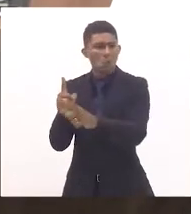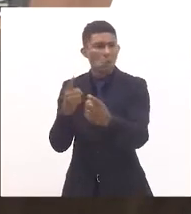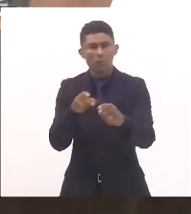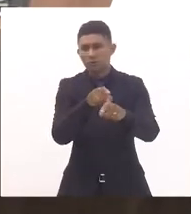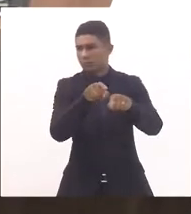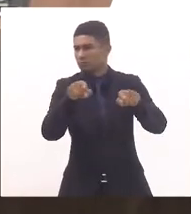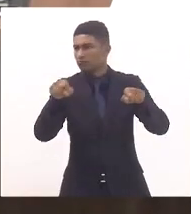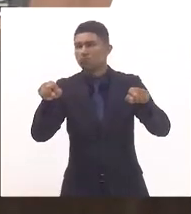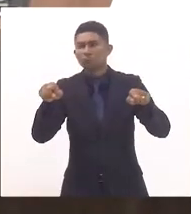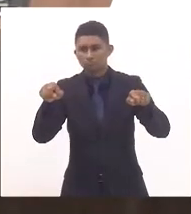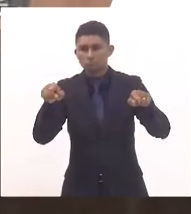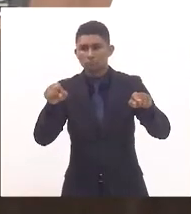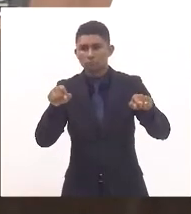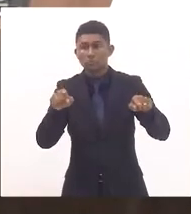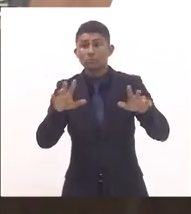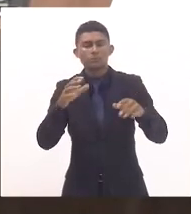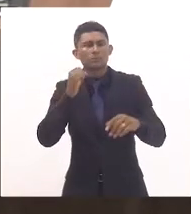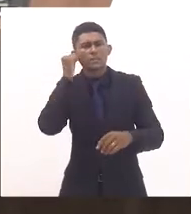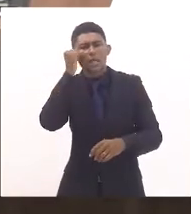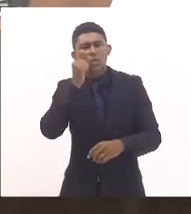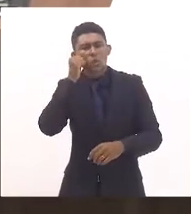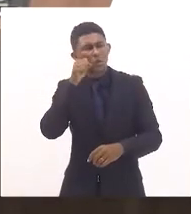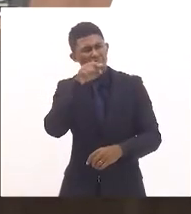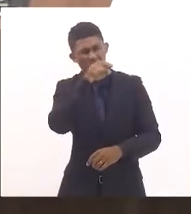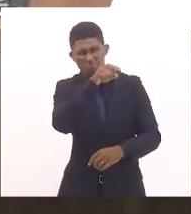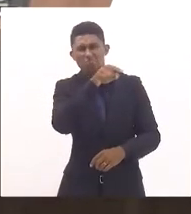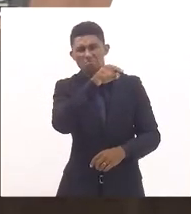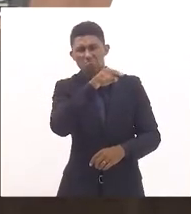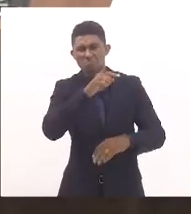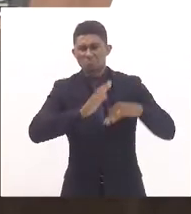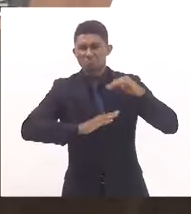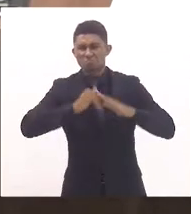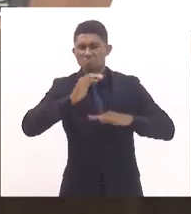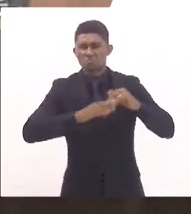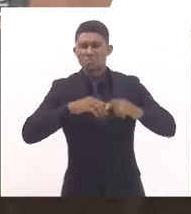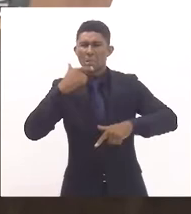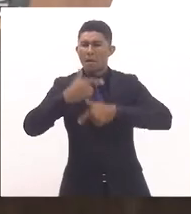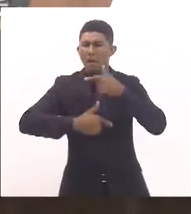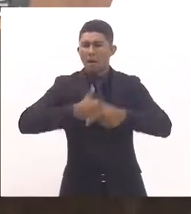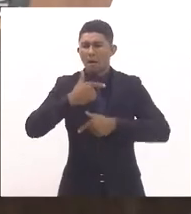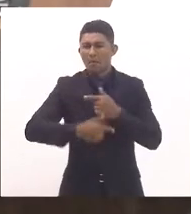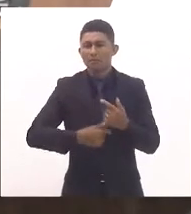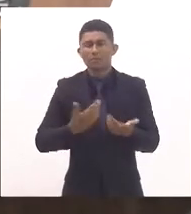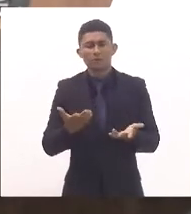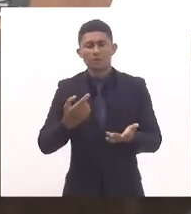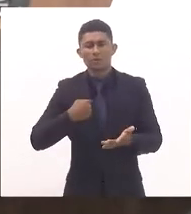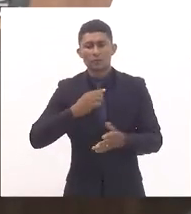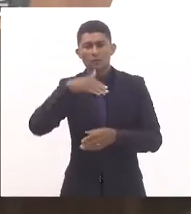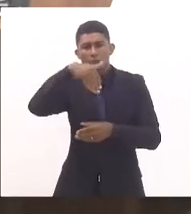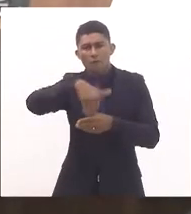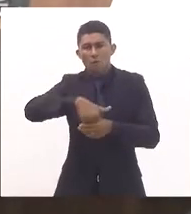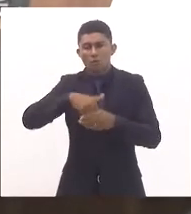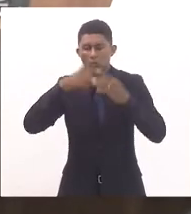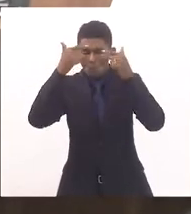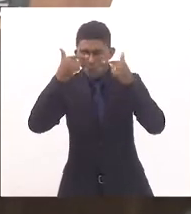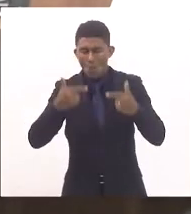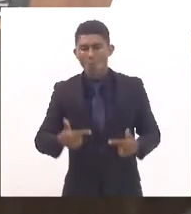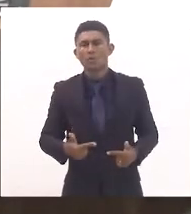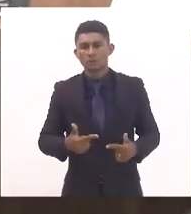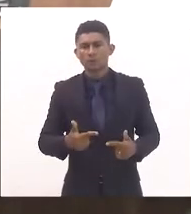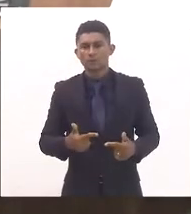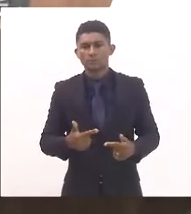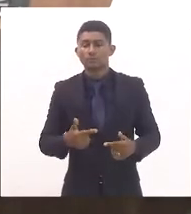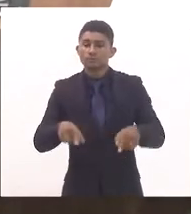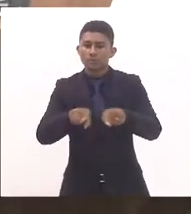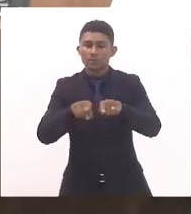mas como é o senador Portinho, que vem fazendo um trabalho extraordinário pelo Estado do Rio de Janeiro, eu vou me abster apenas mantendo a coerência, assim como